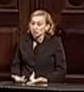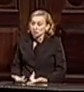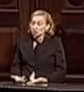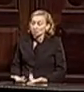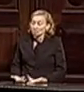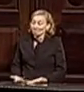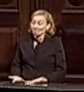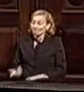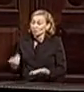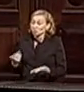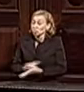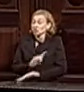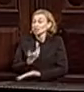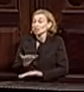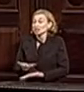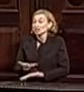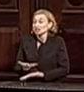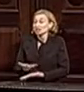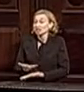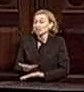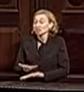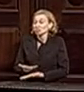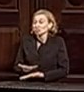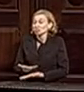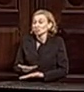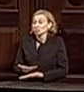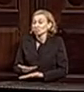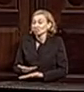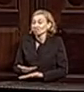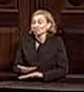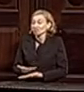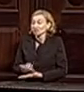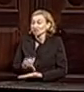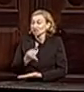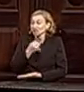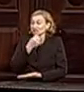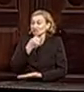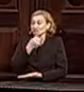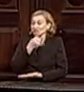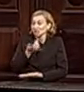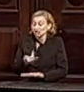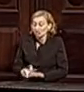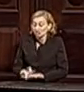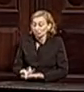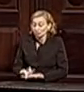perto de um genocídio, de uma mortandade.